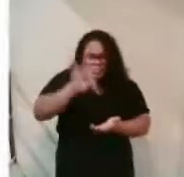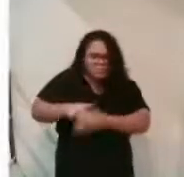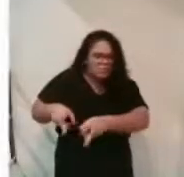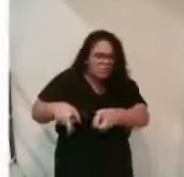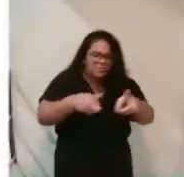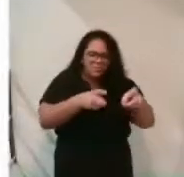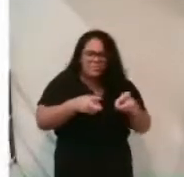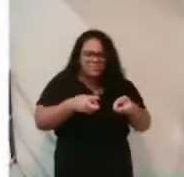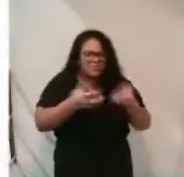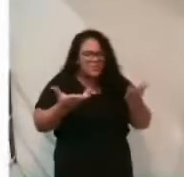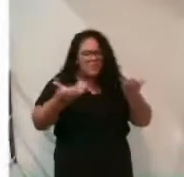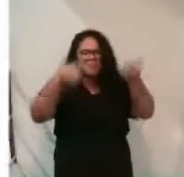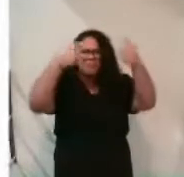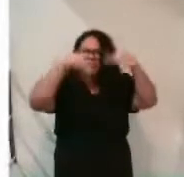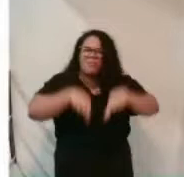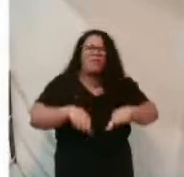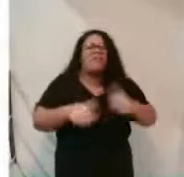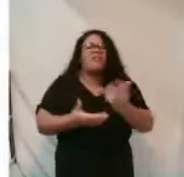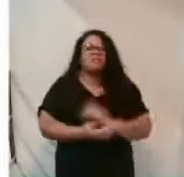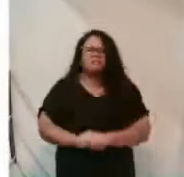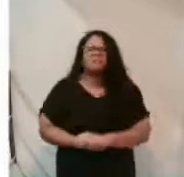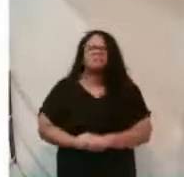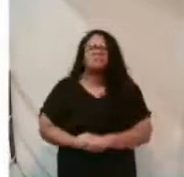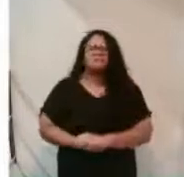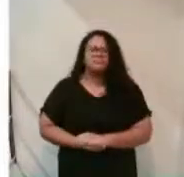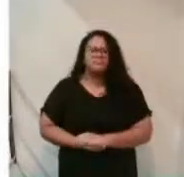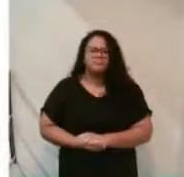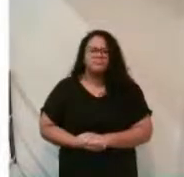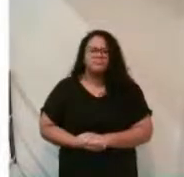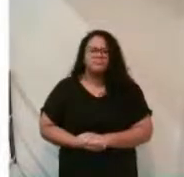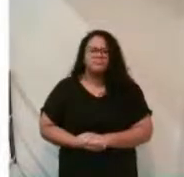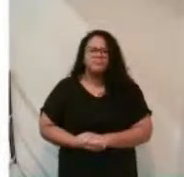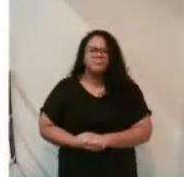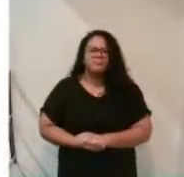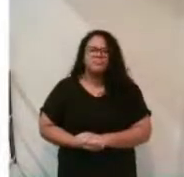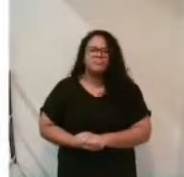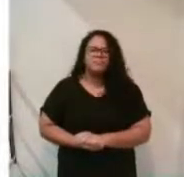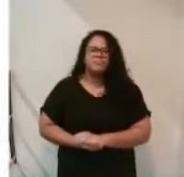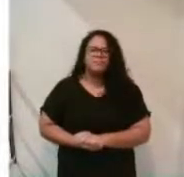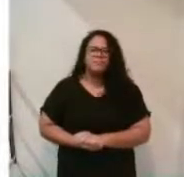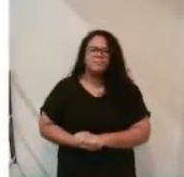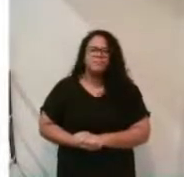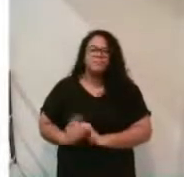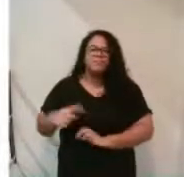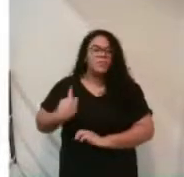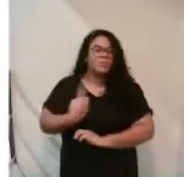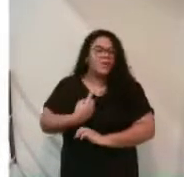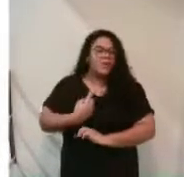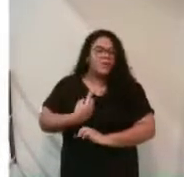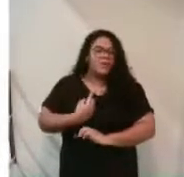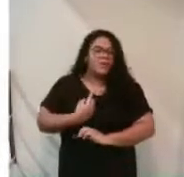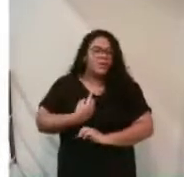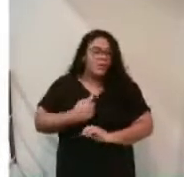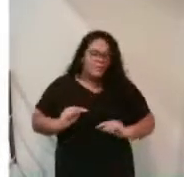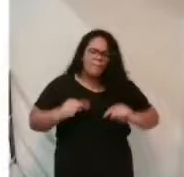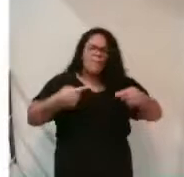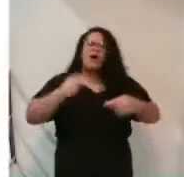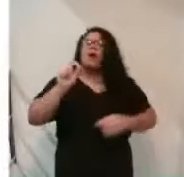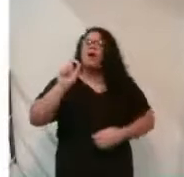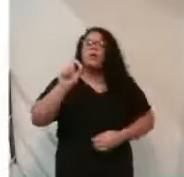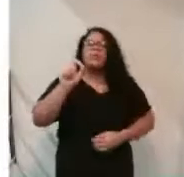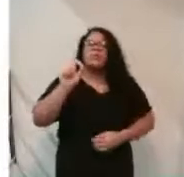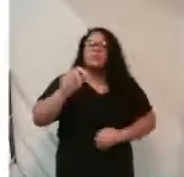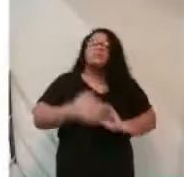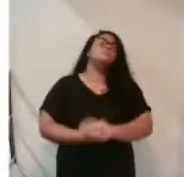que se esperava após os 129 termos de ajustamento de conduta. E qual era o nosso maior desafio? A distância entre